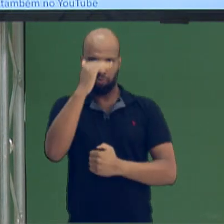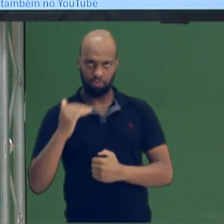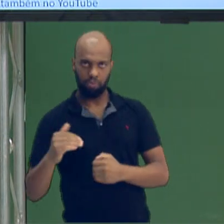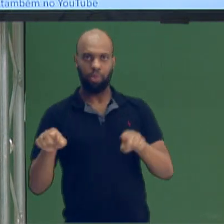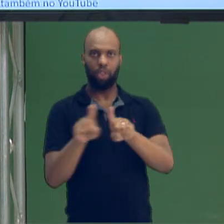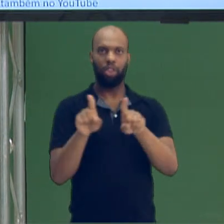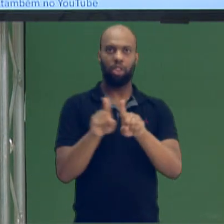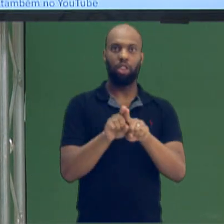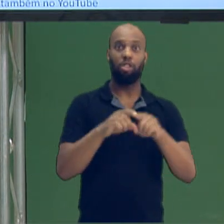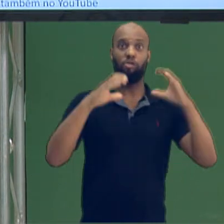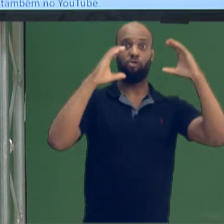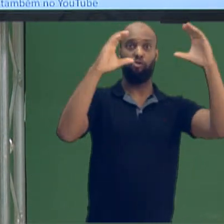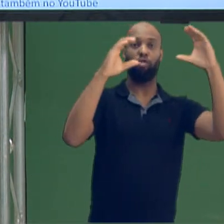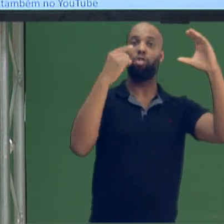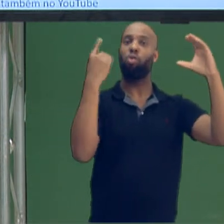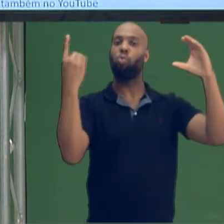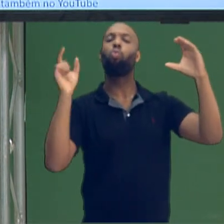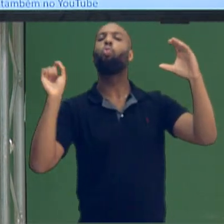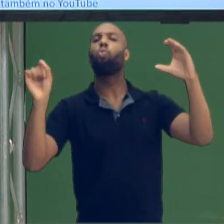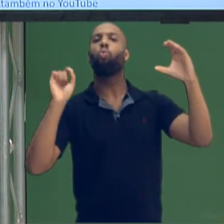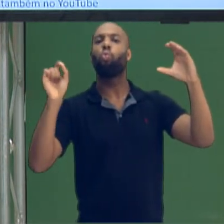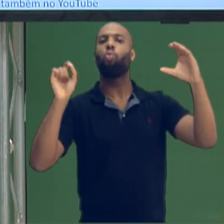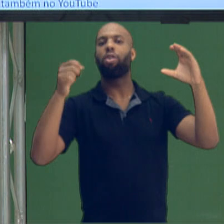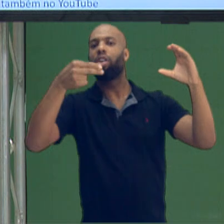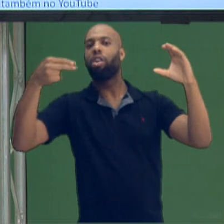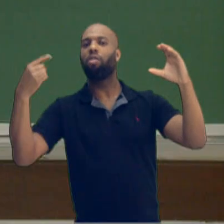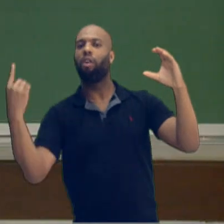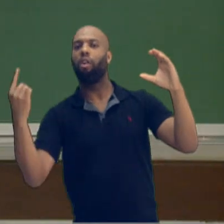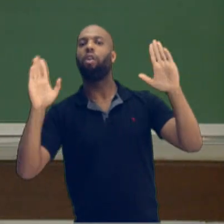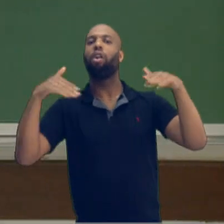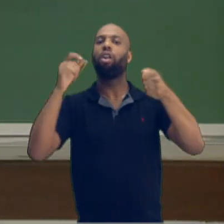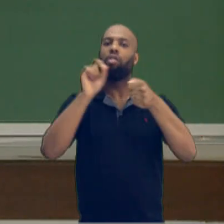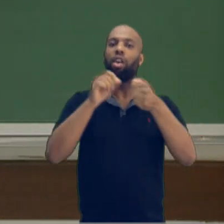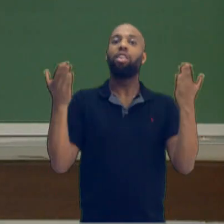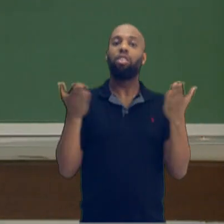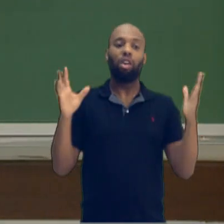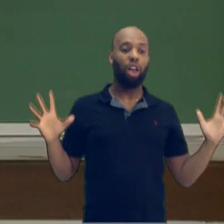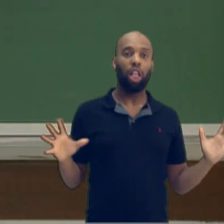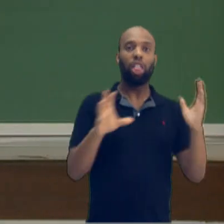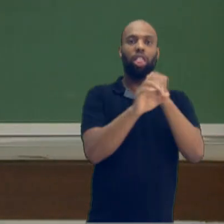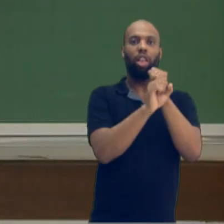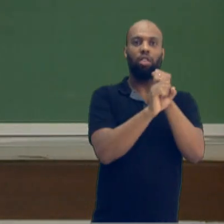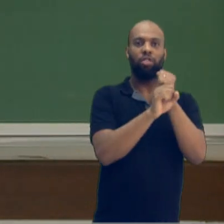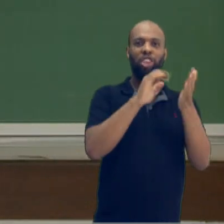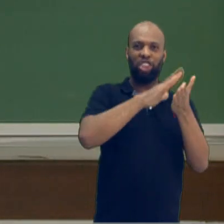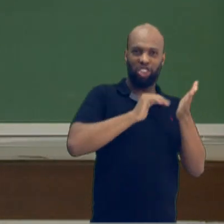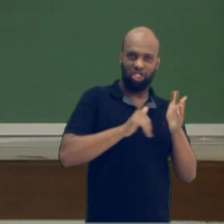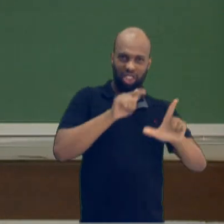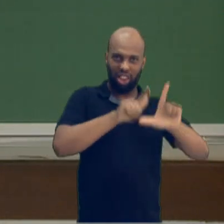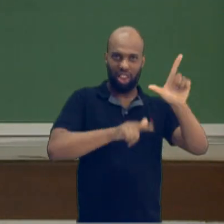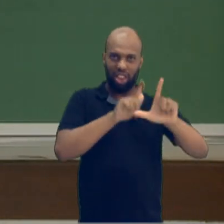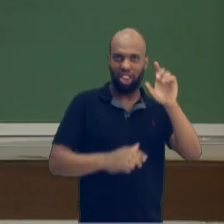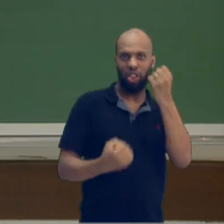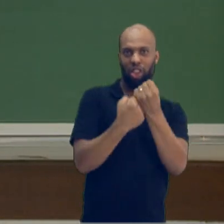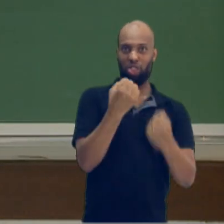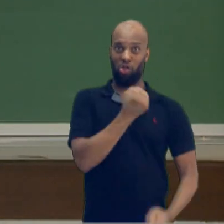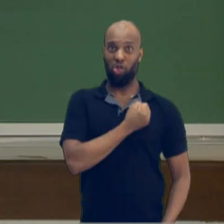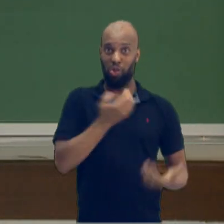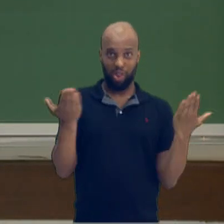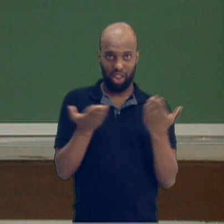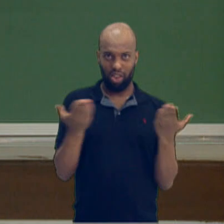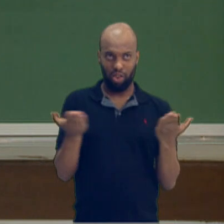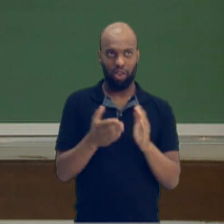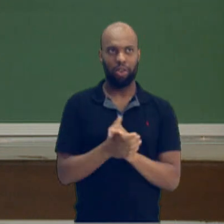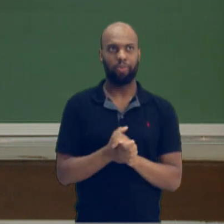da função 1, quanto que valia aqui? 1. Então, a gente vai fazer esse cálculo substituindo dentro da nossa fórmula, tá? Dividido